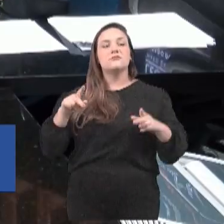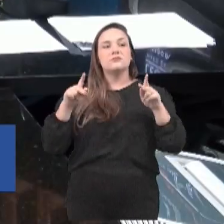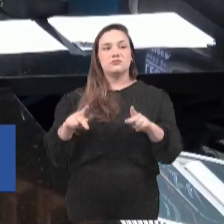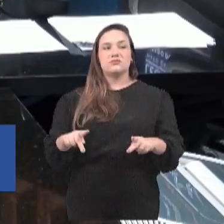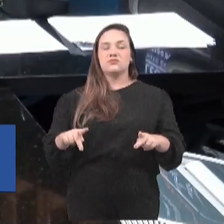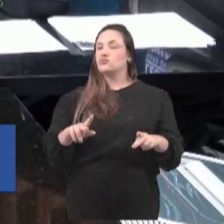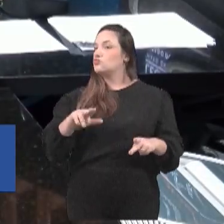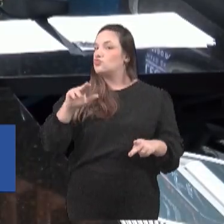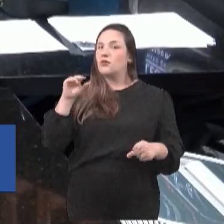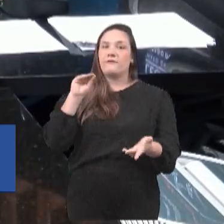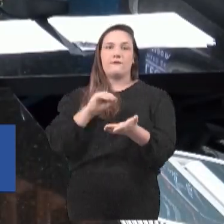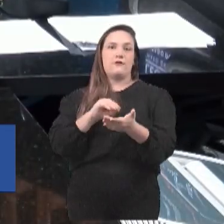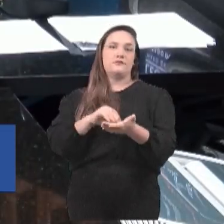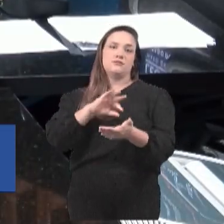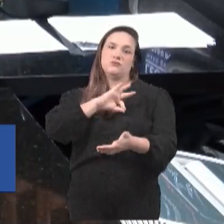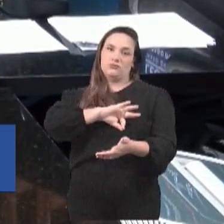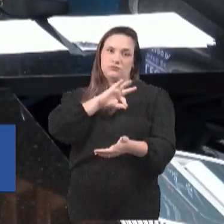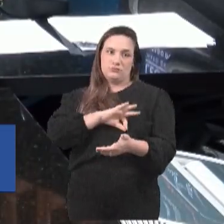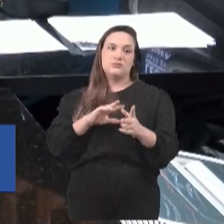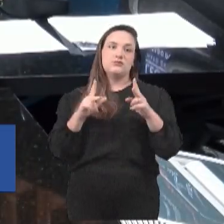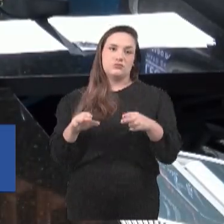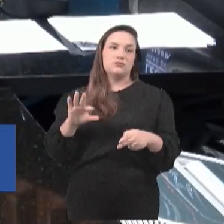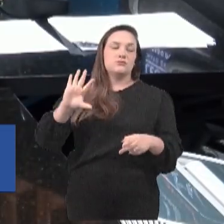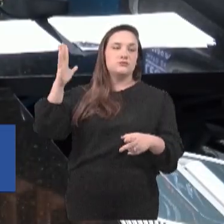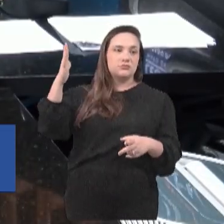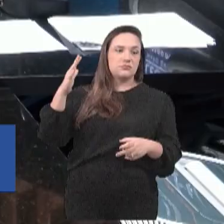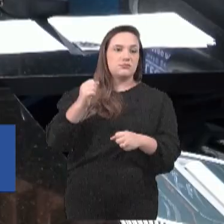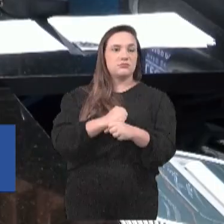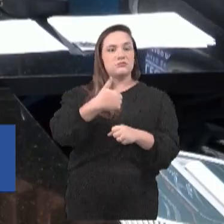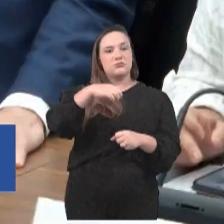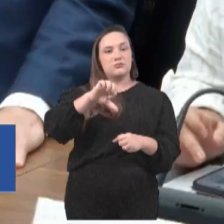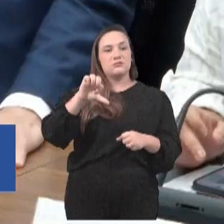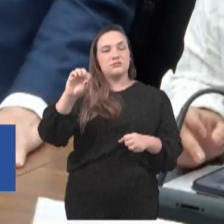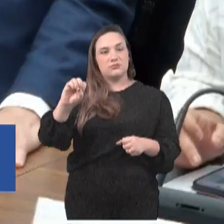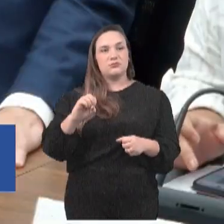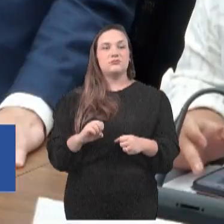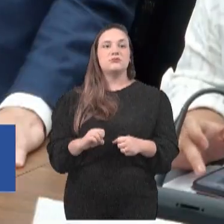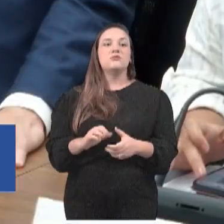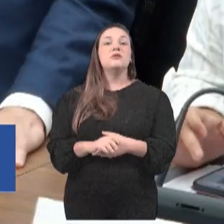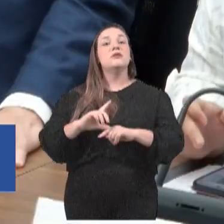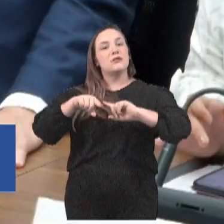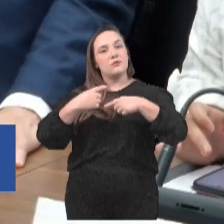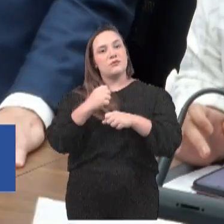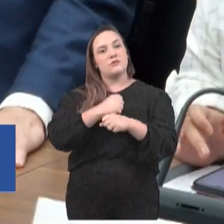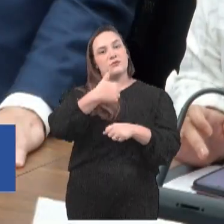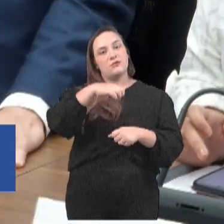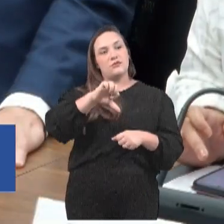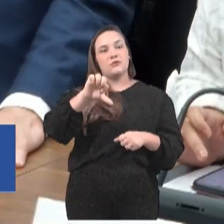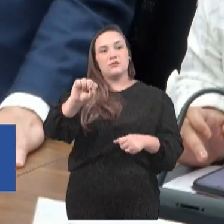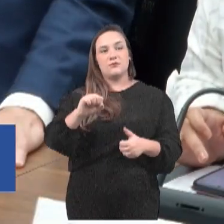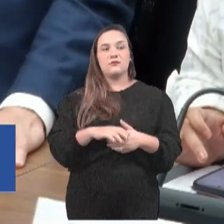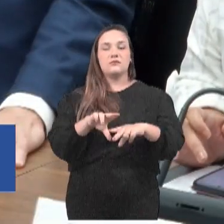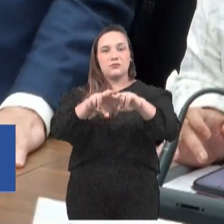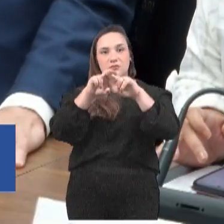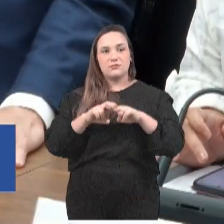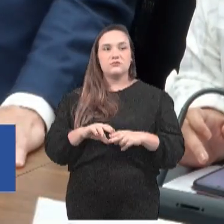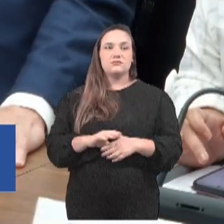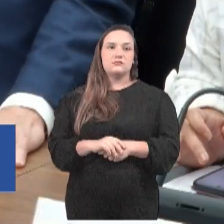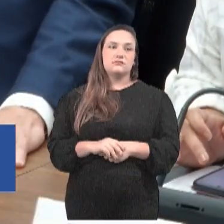públicos, nunca mais se repita o que a gente viveu em 90 e o que viveu em 98.